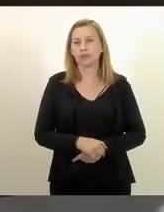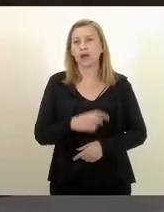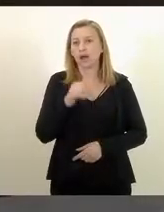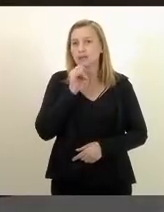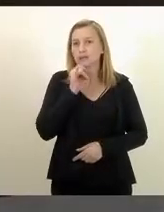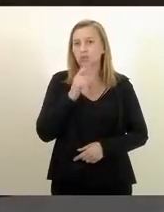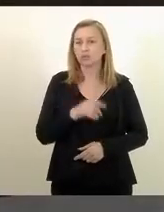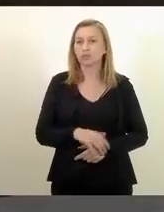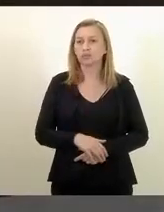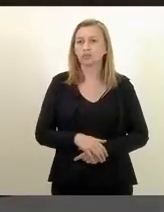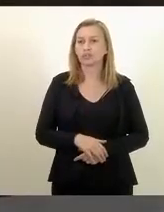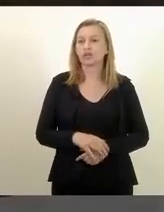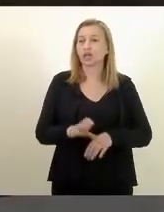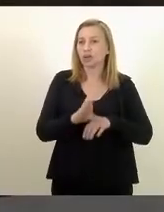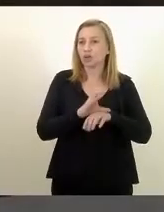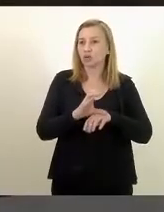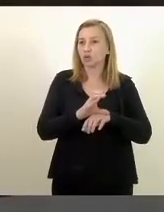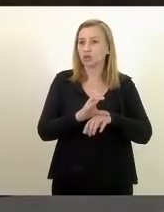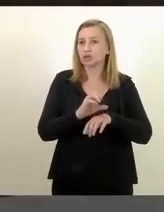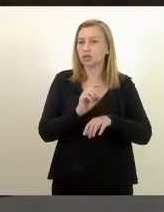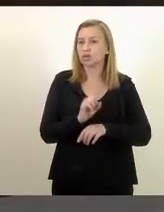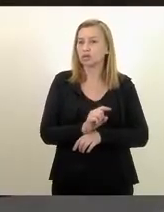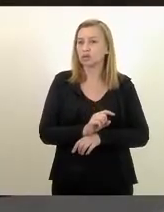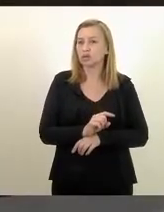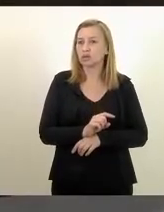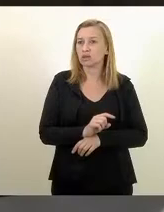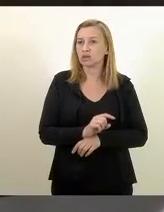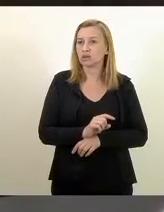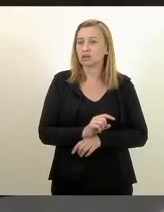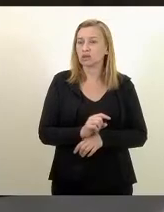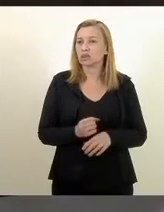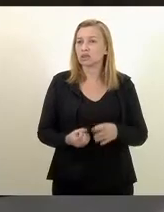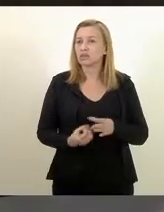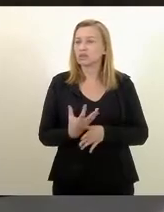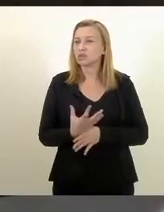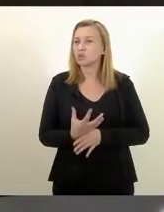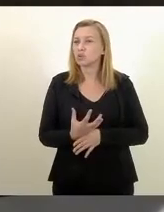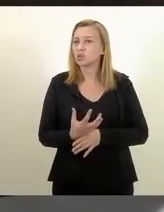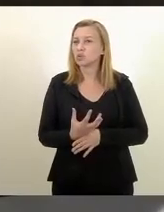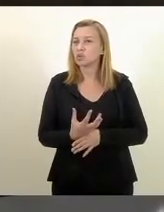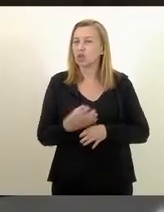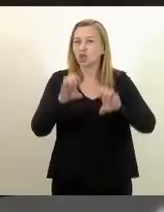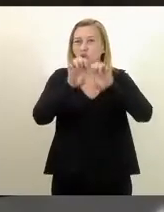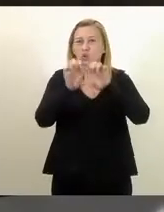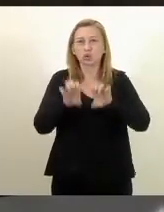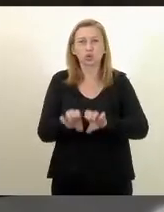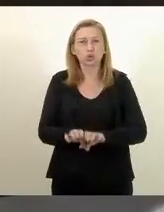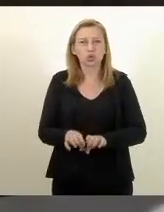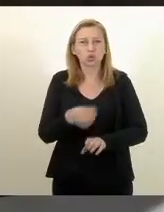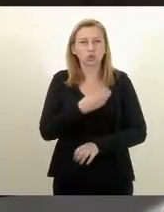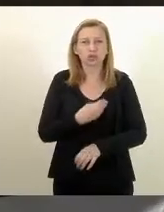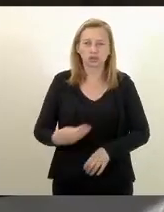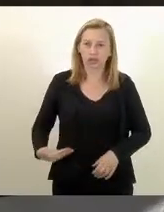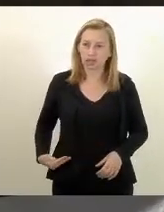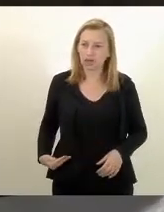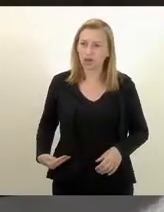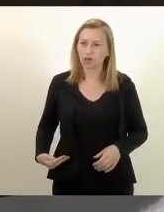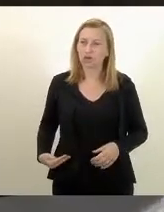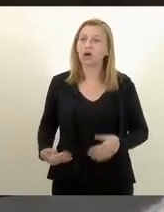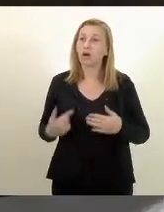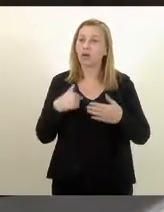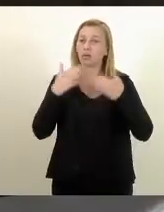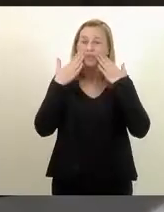exemplo na constituição a formulação da estrutura governamental inclusive eu